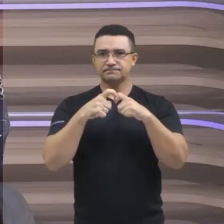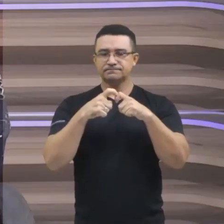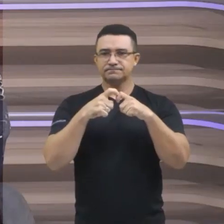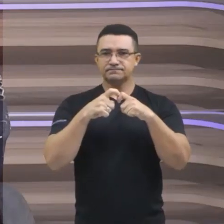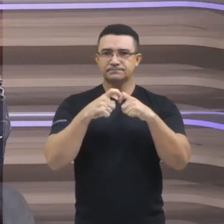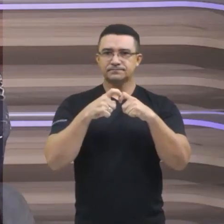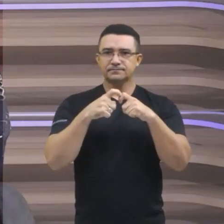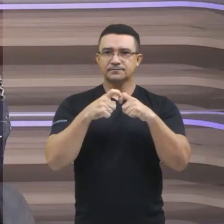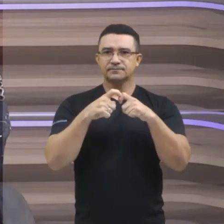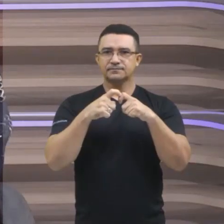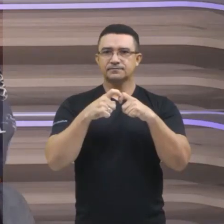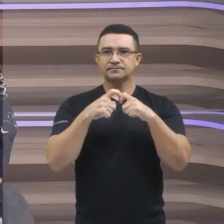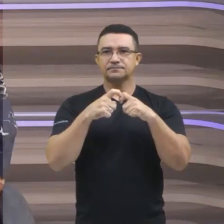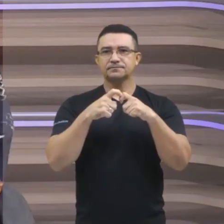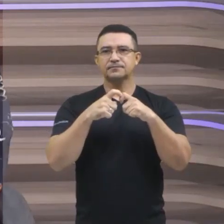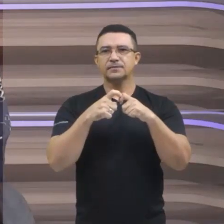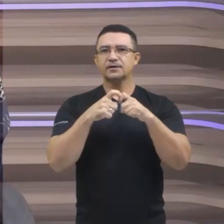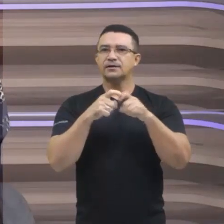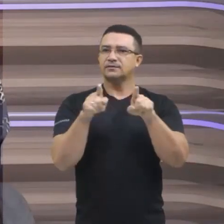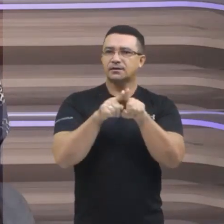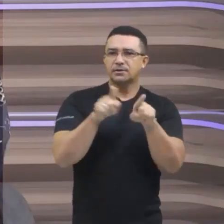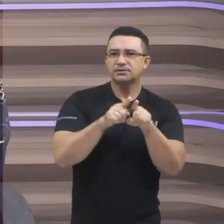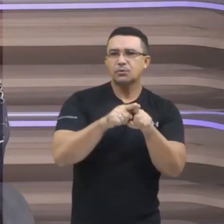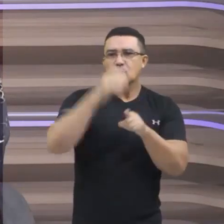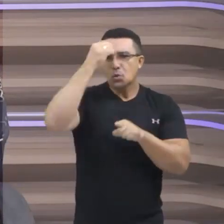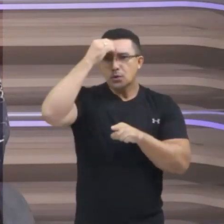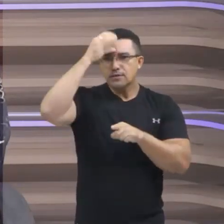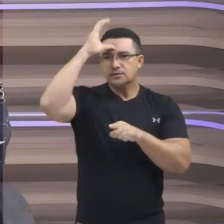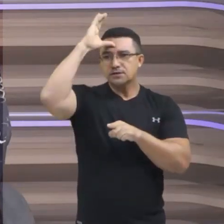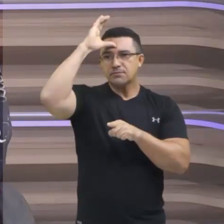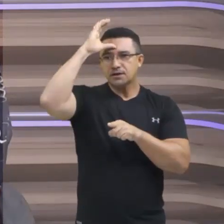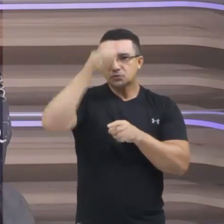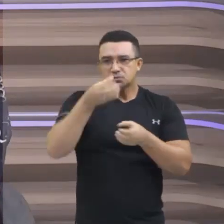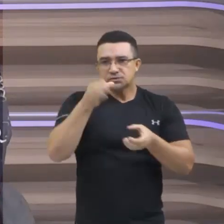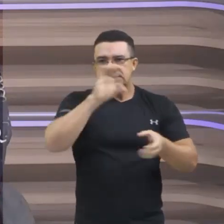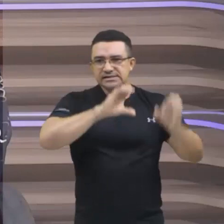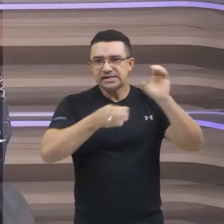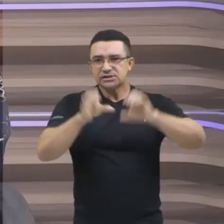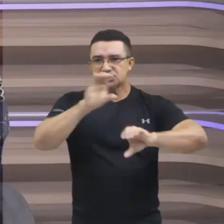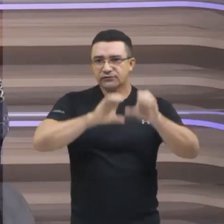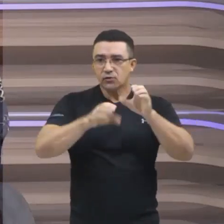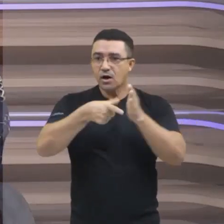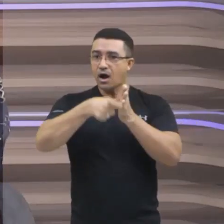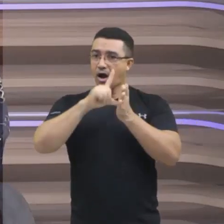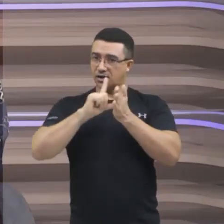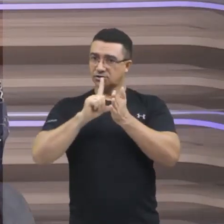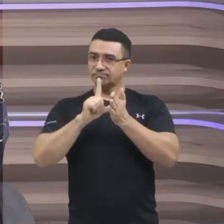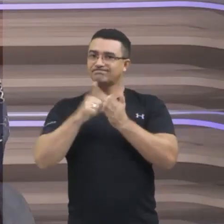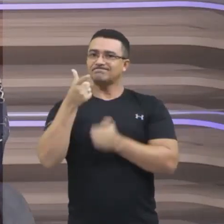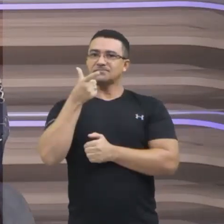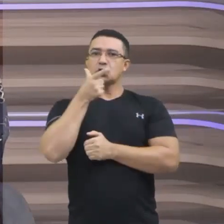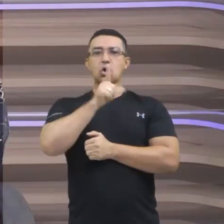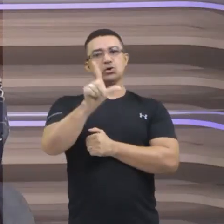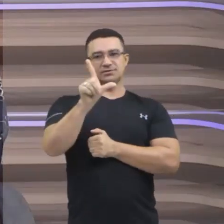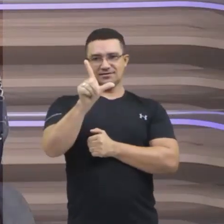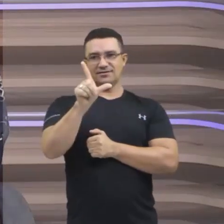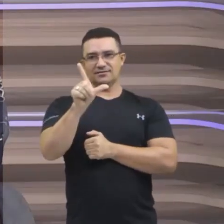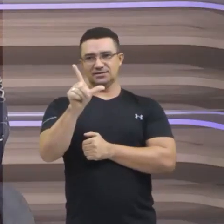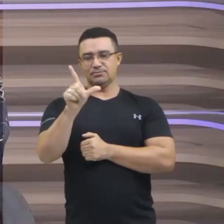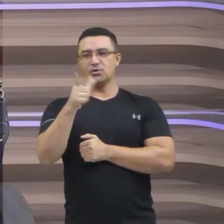questão do conhecimento científico para chegar à solução dessa